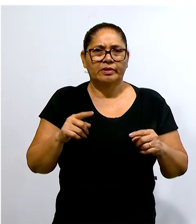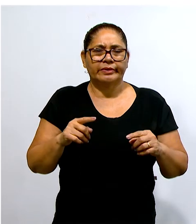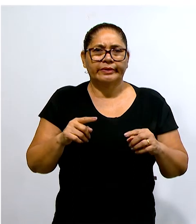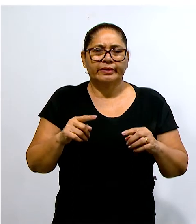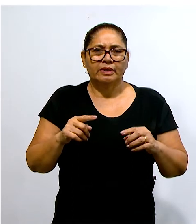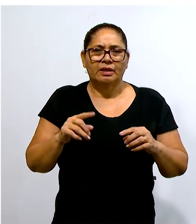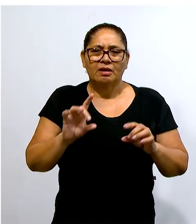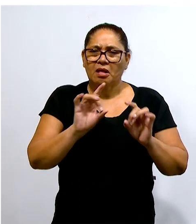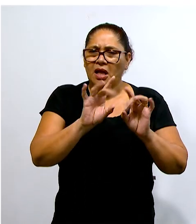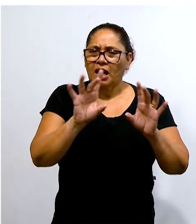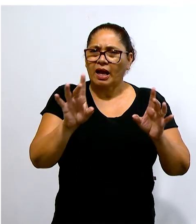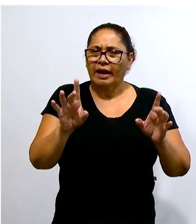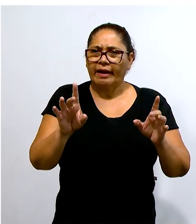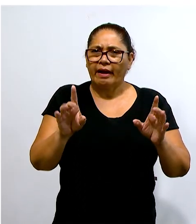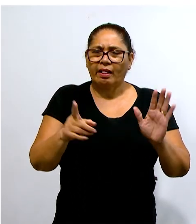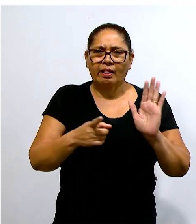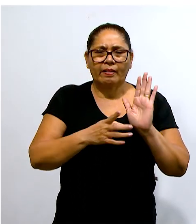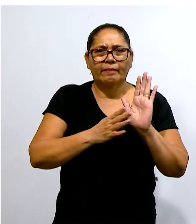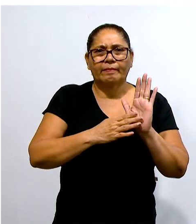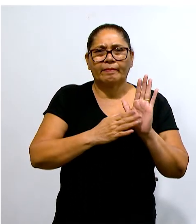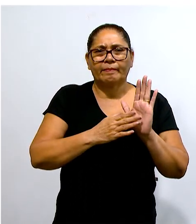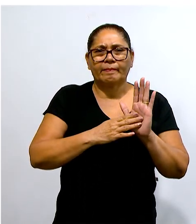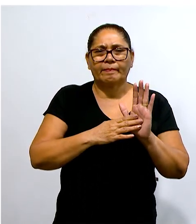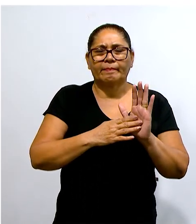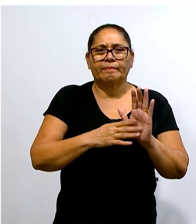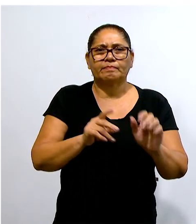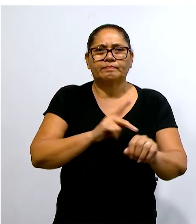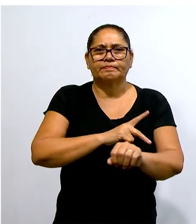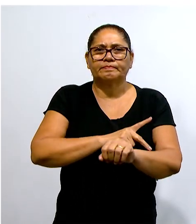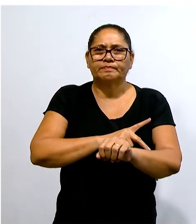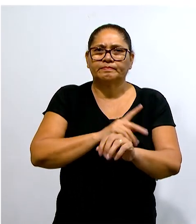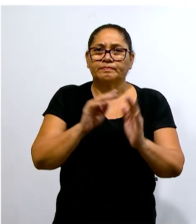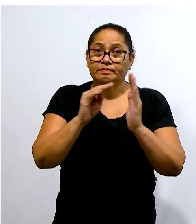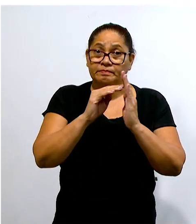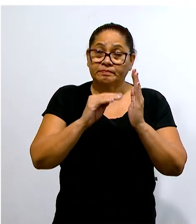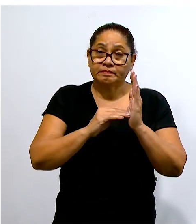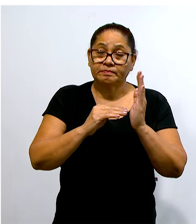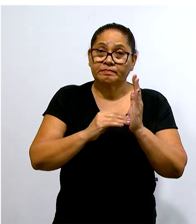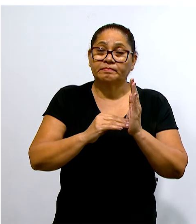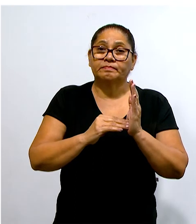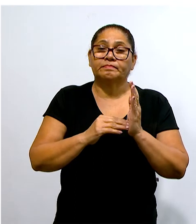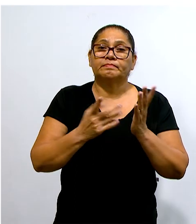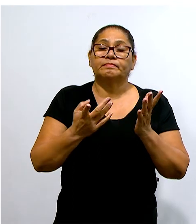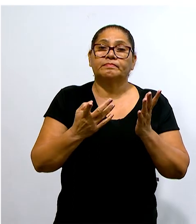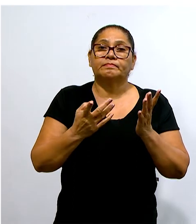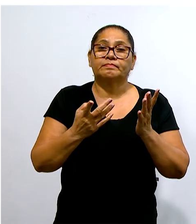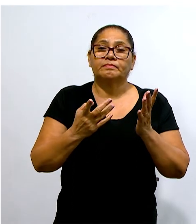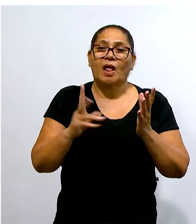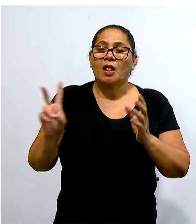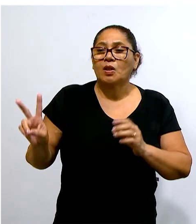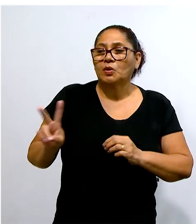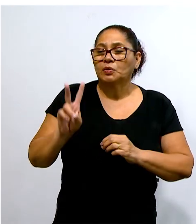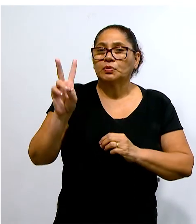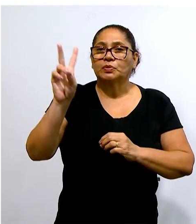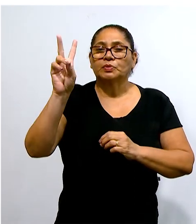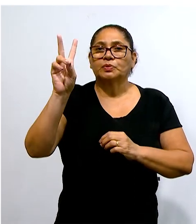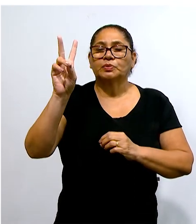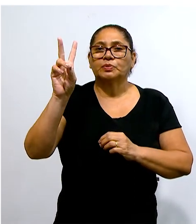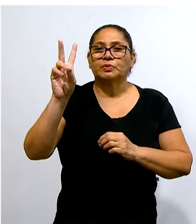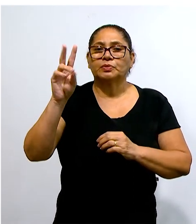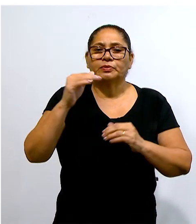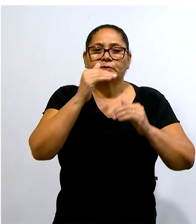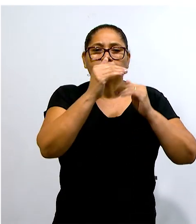de qualquer proposta metodológica se esconde o quê? Uma concepção do valor que se atribui